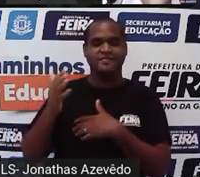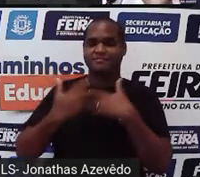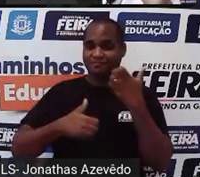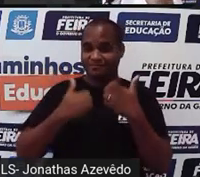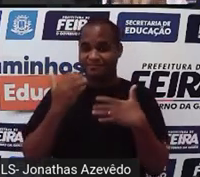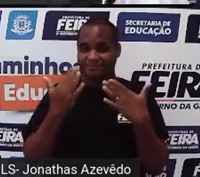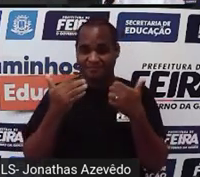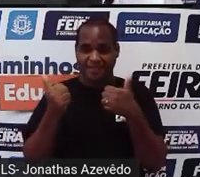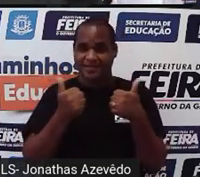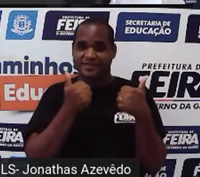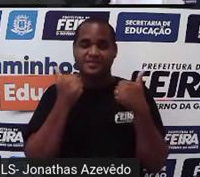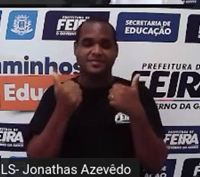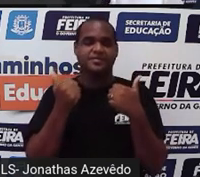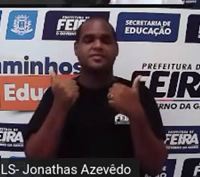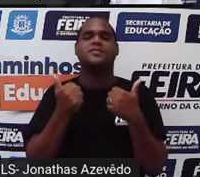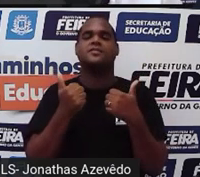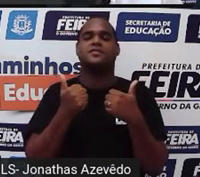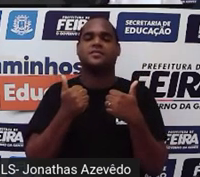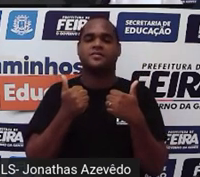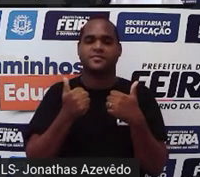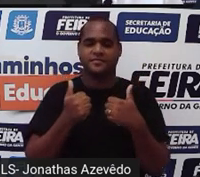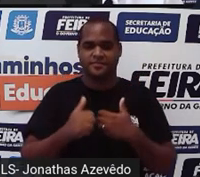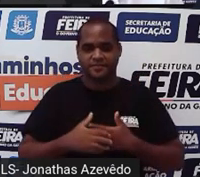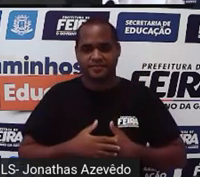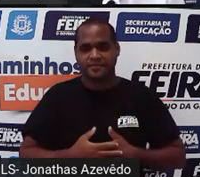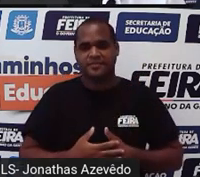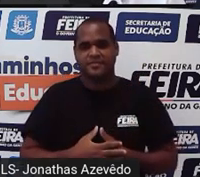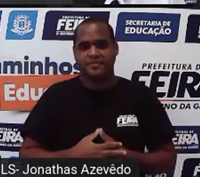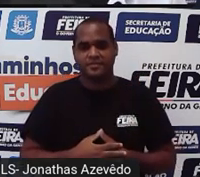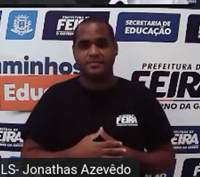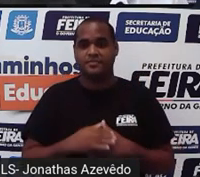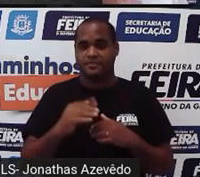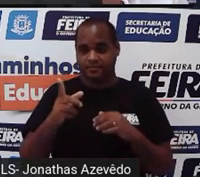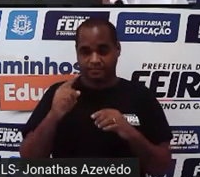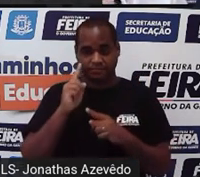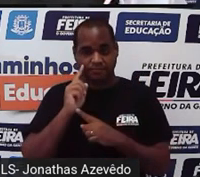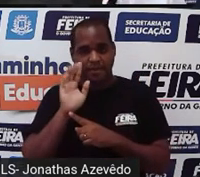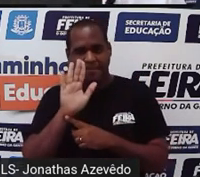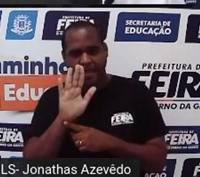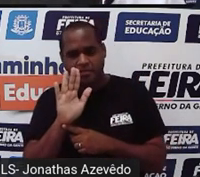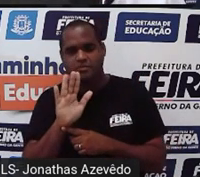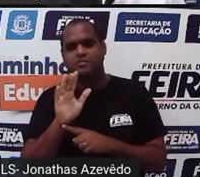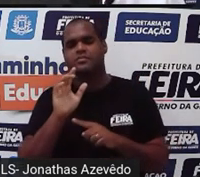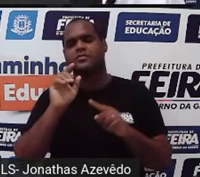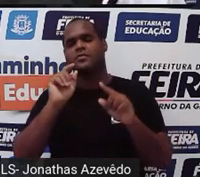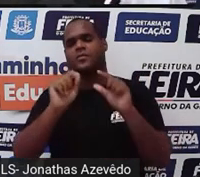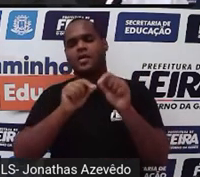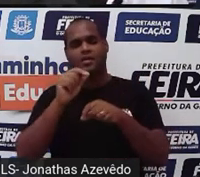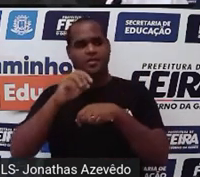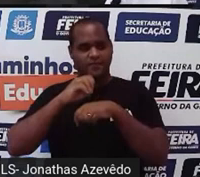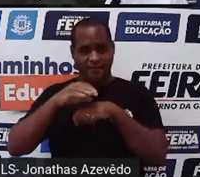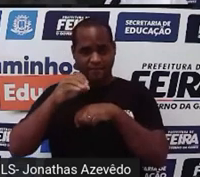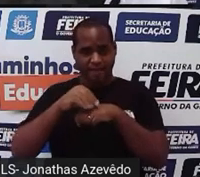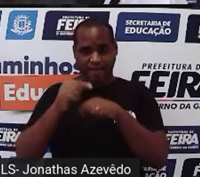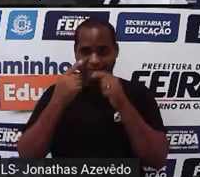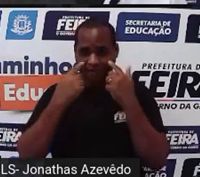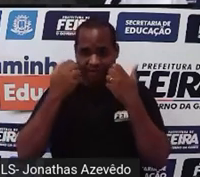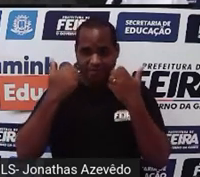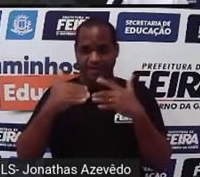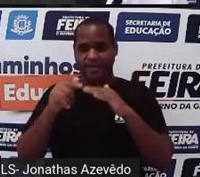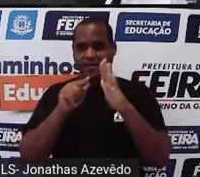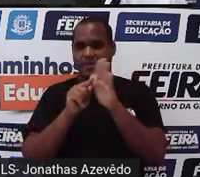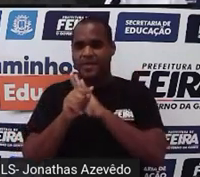beleza Tá bom então é isso aí mas quase não que a gente veio fazendo aqui ó com essa